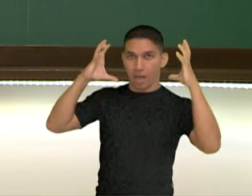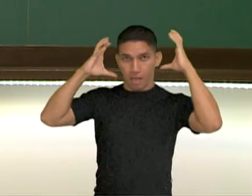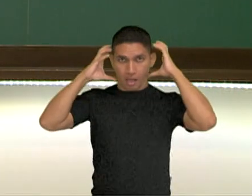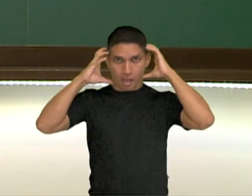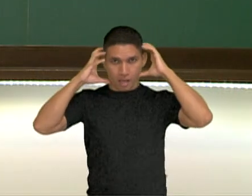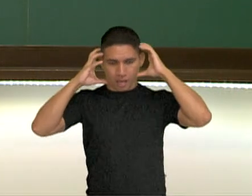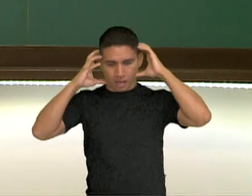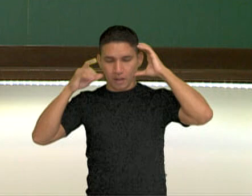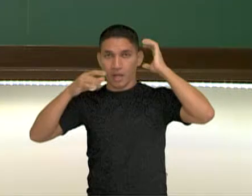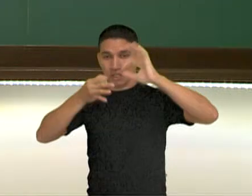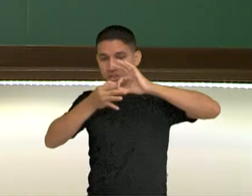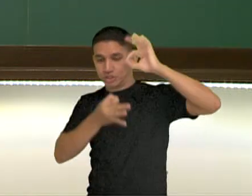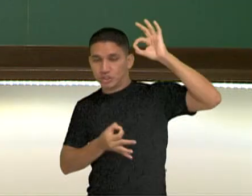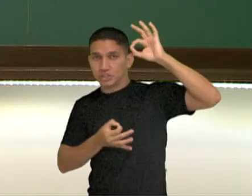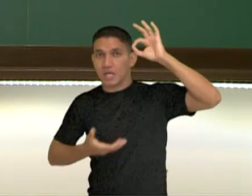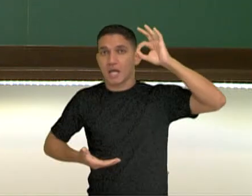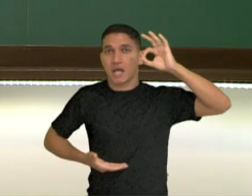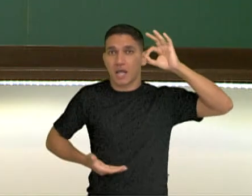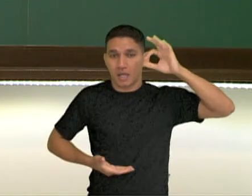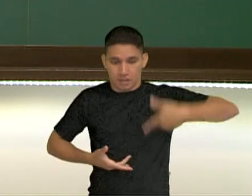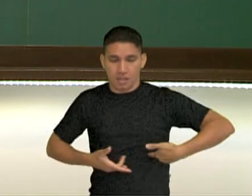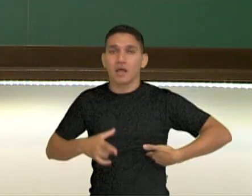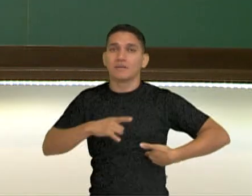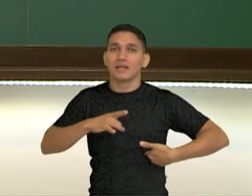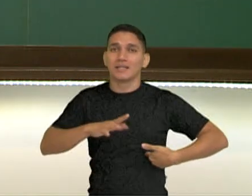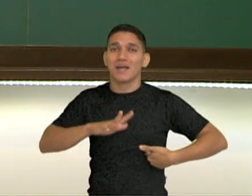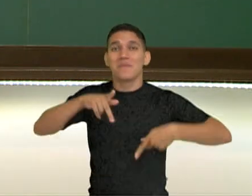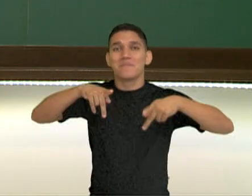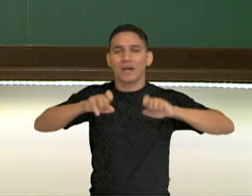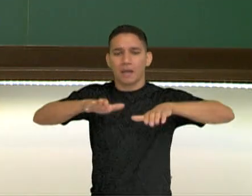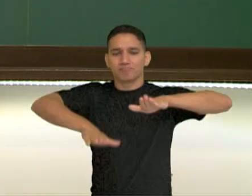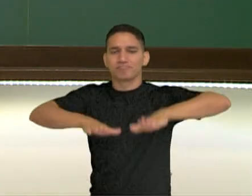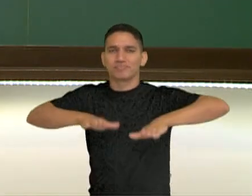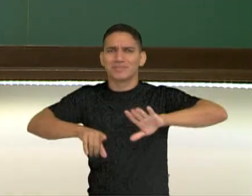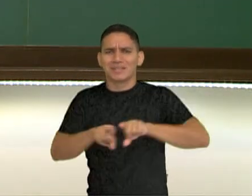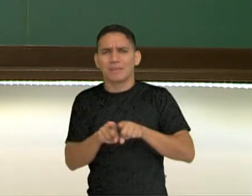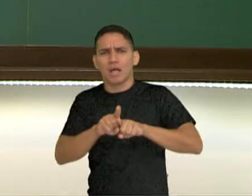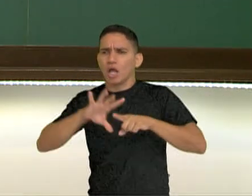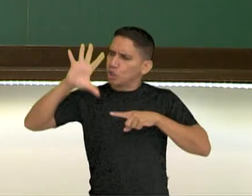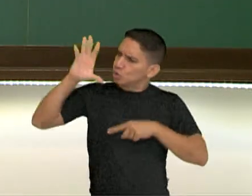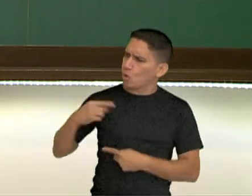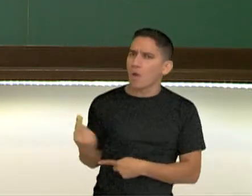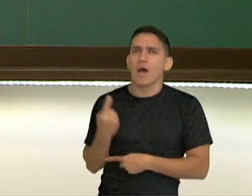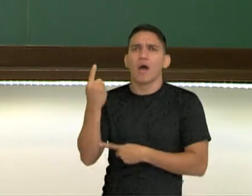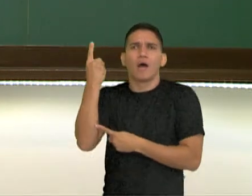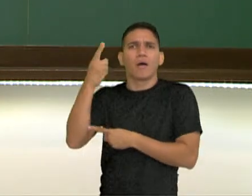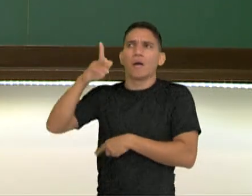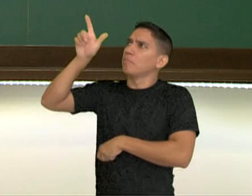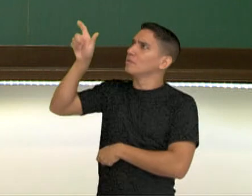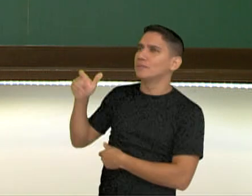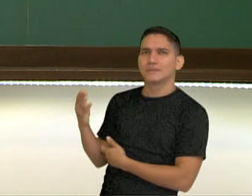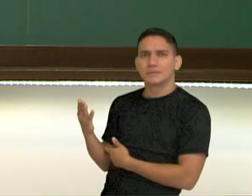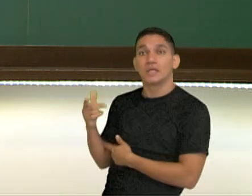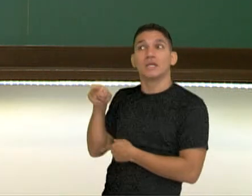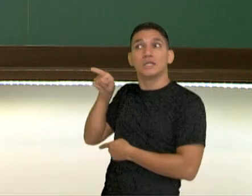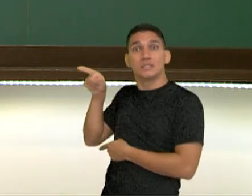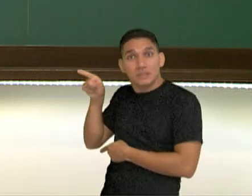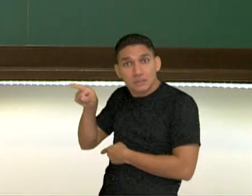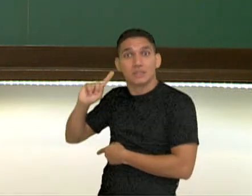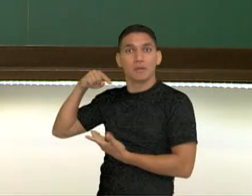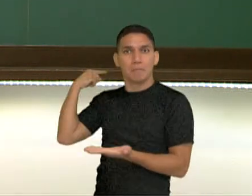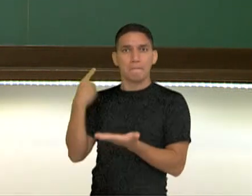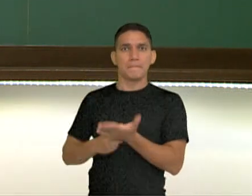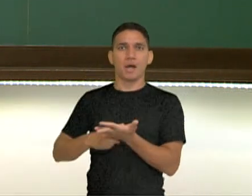cabeça e a distância com a cintura com o pé e a proporção da altura total da pessoa. Isso aqui acabou virando aí